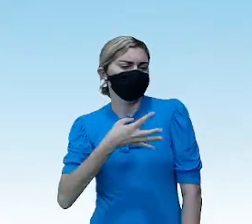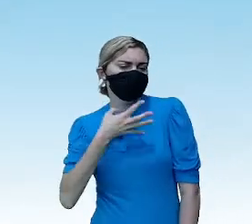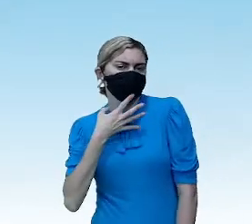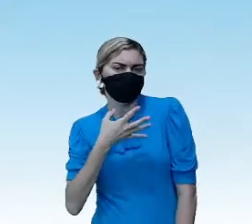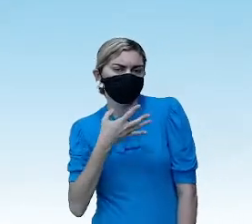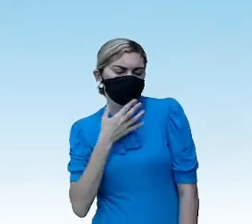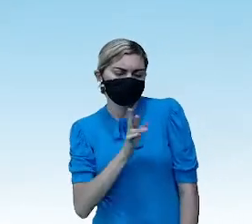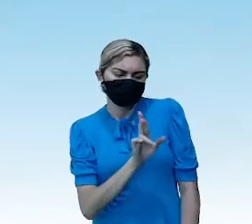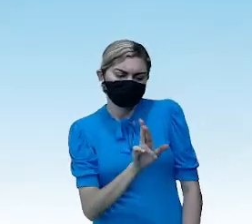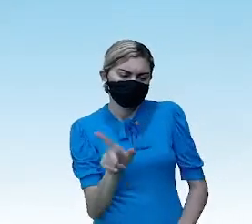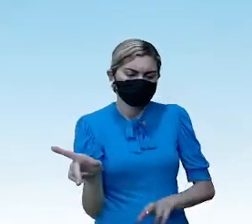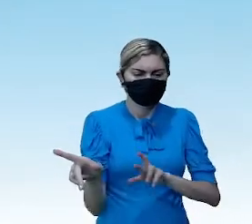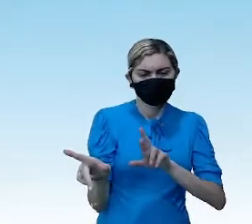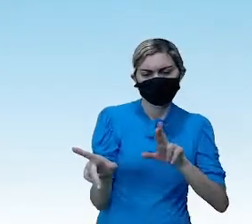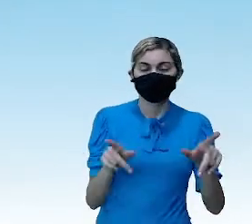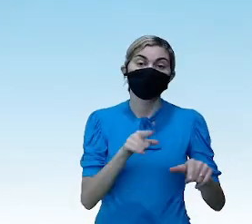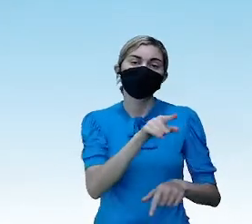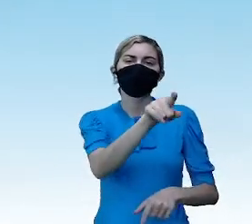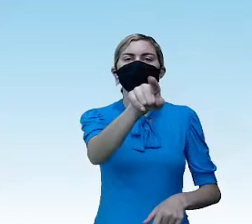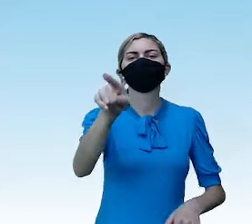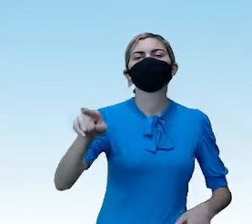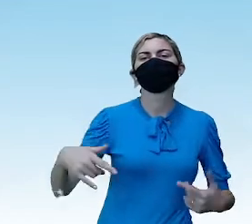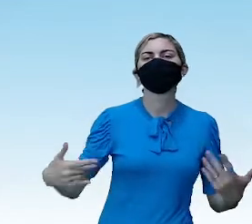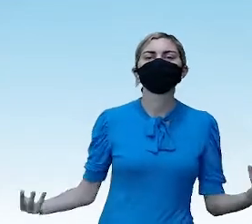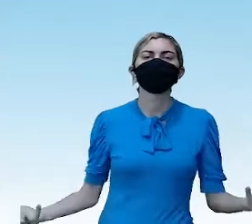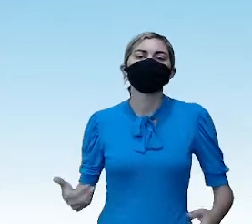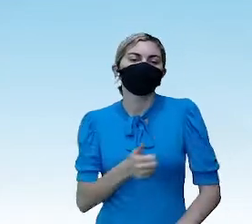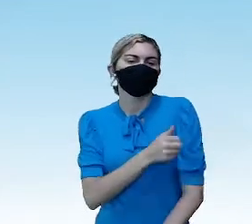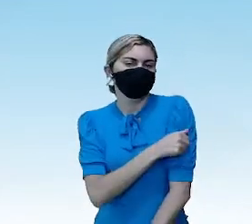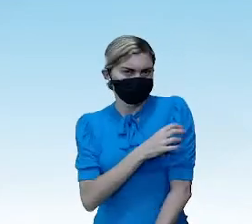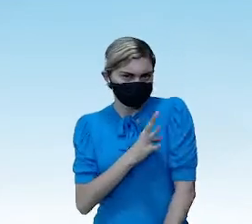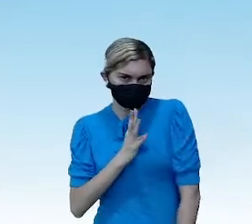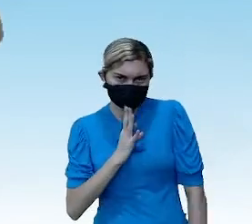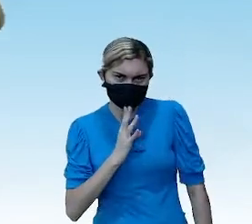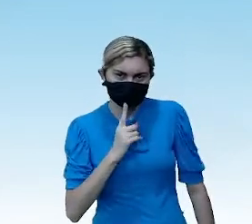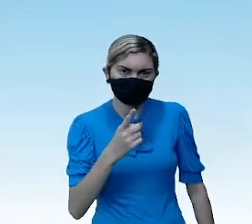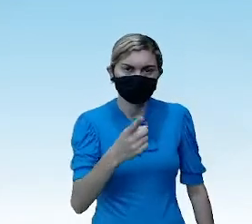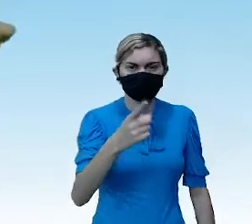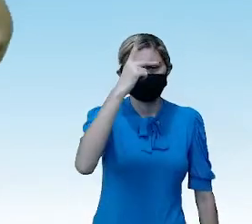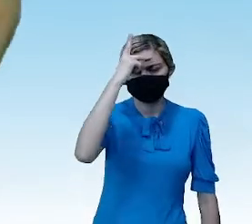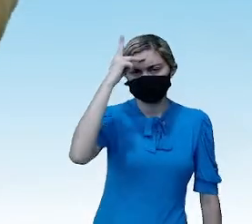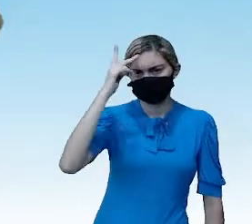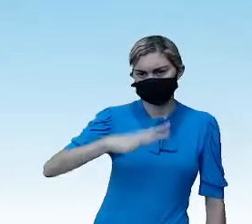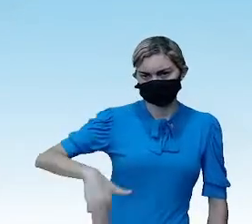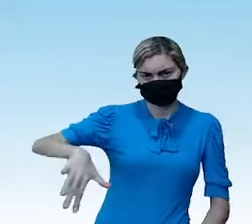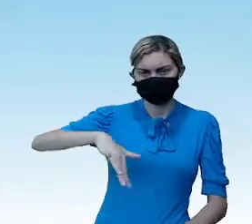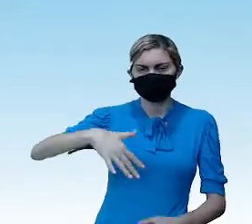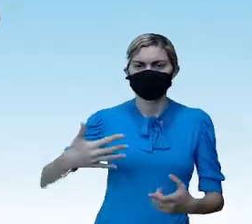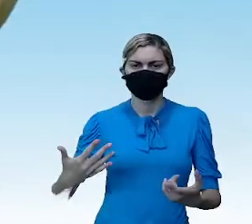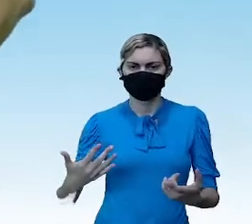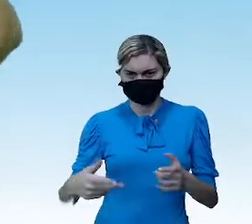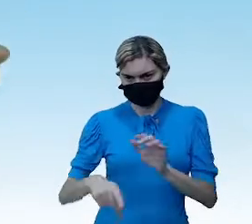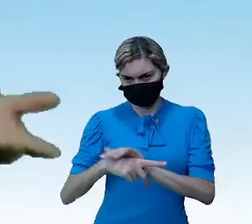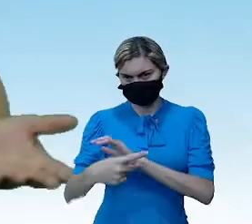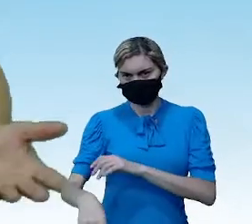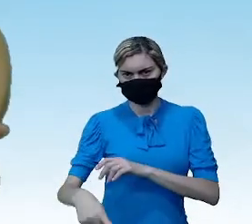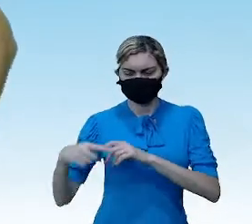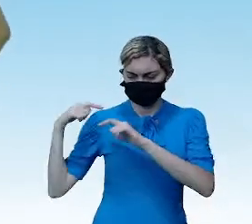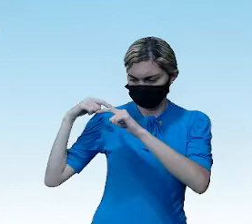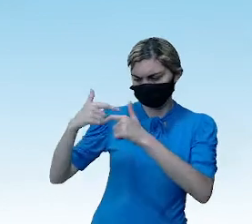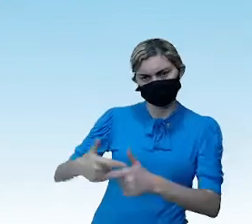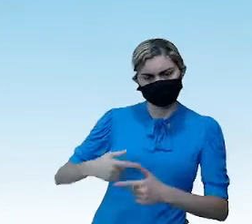a diversidade. E você, estudante, você conhece pessoas, certo, que são